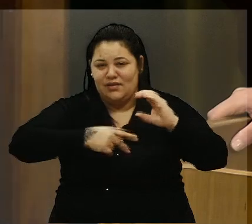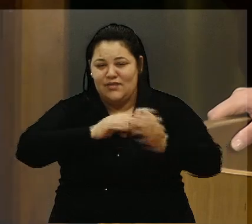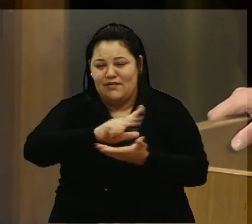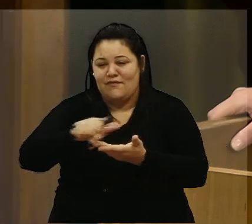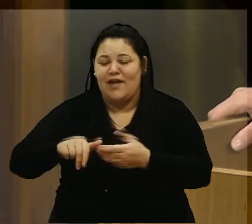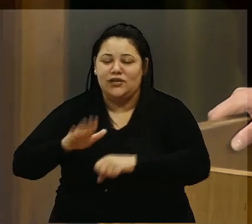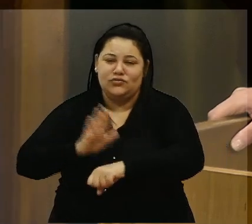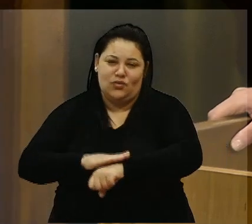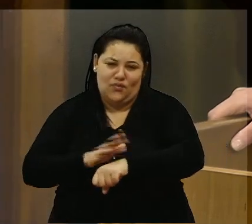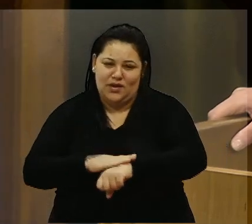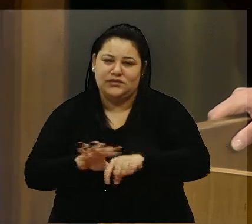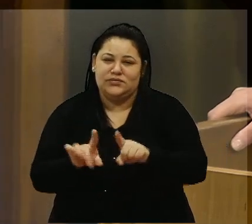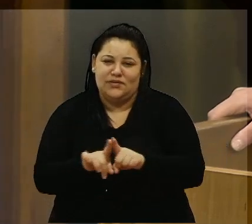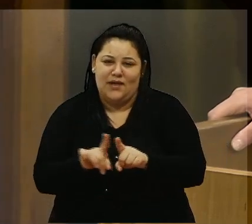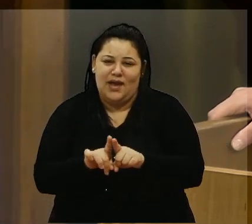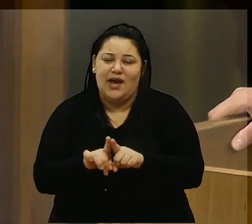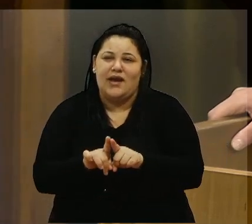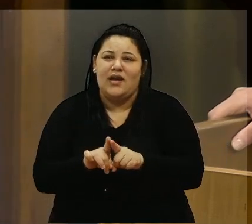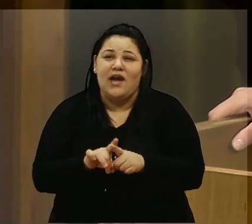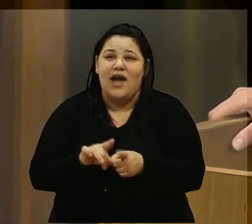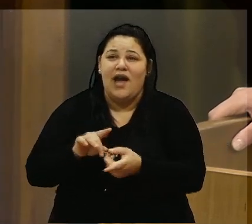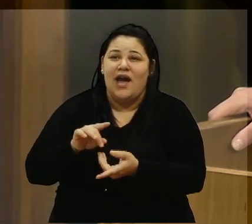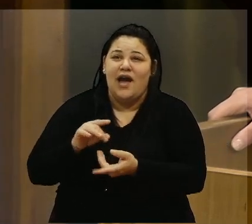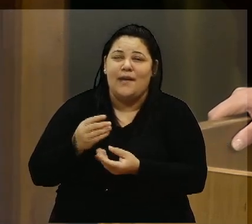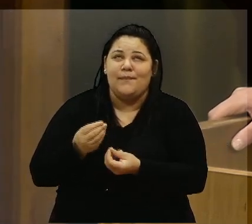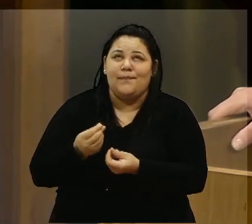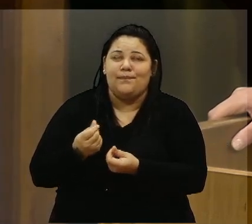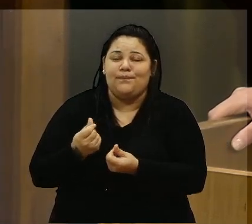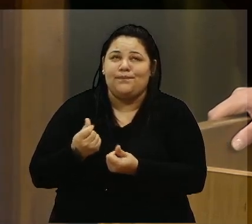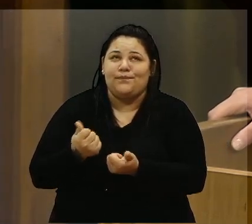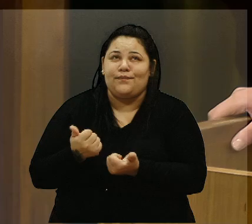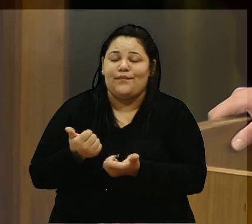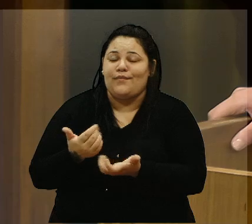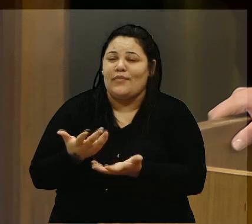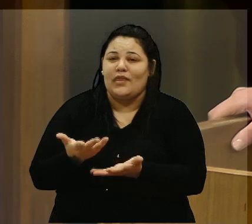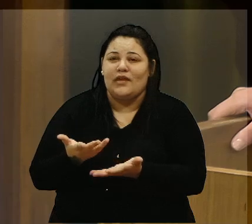momentos a falta de